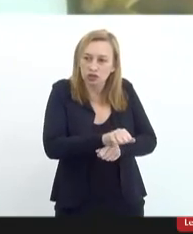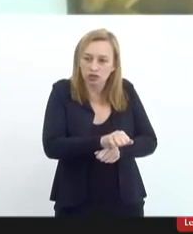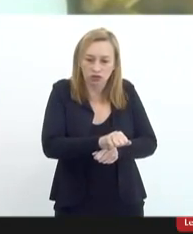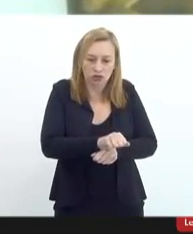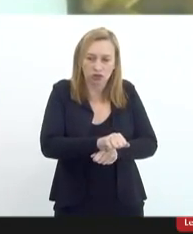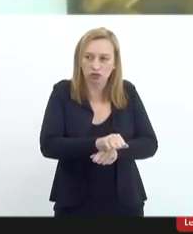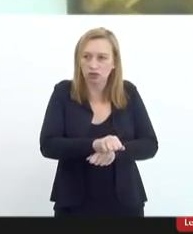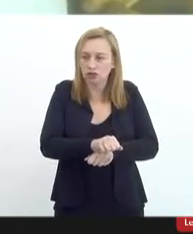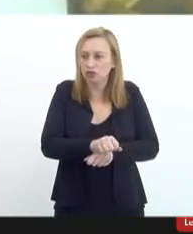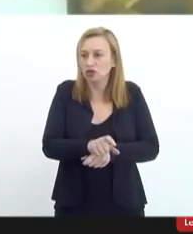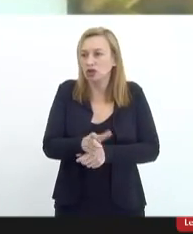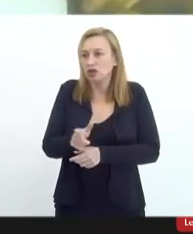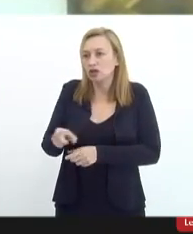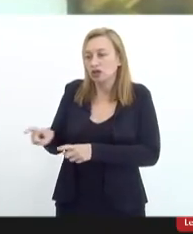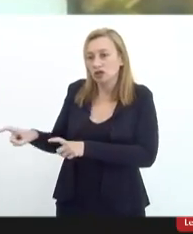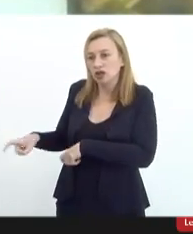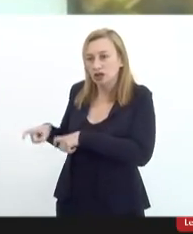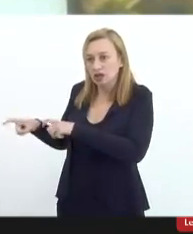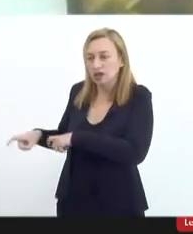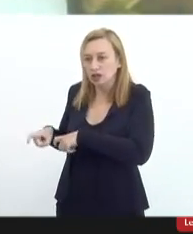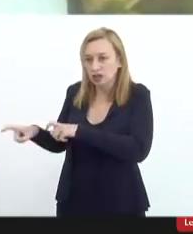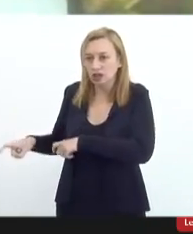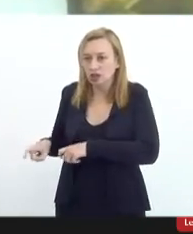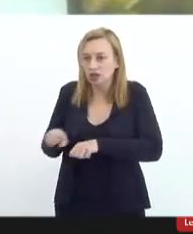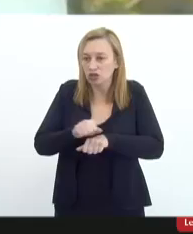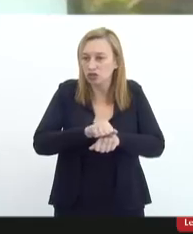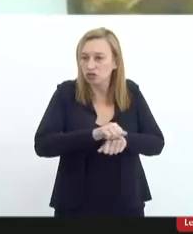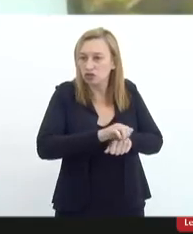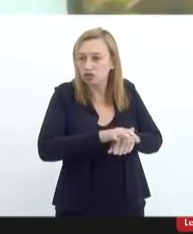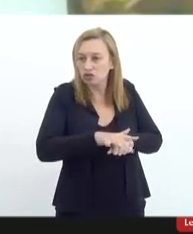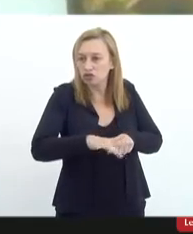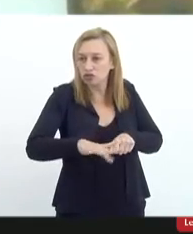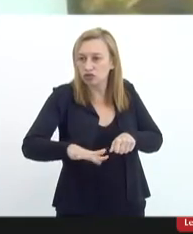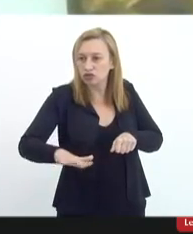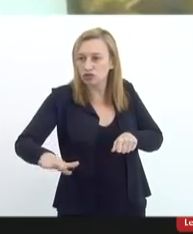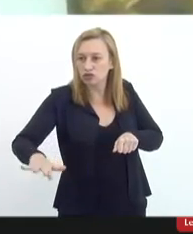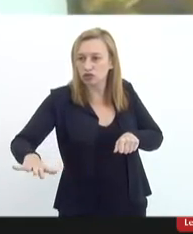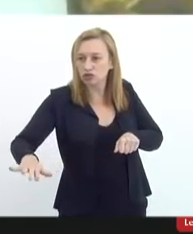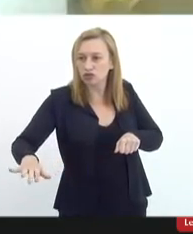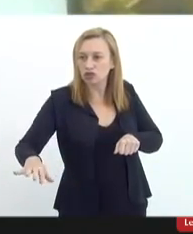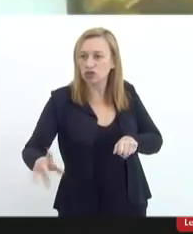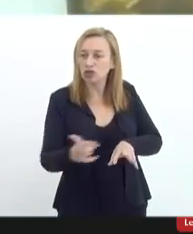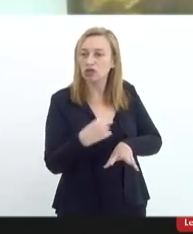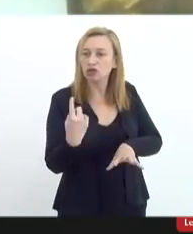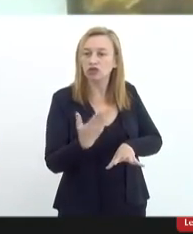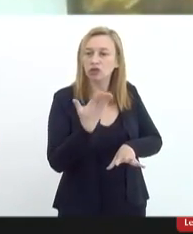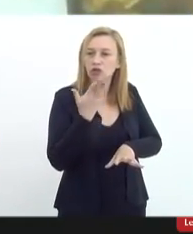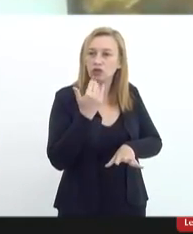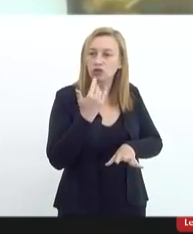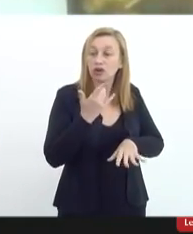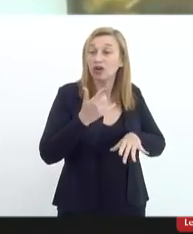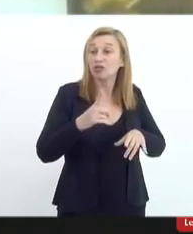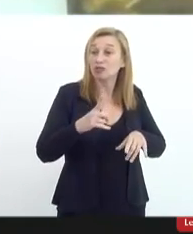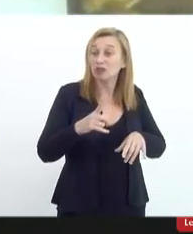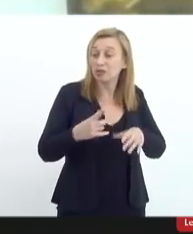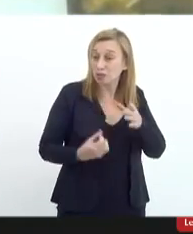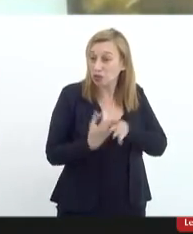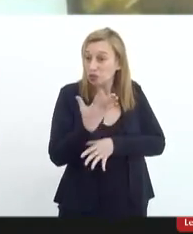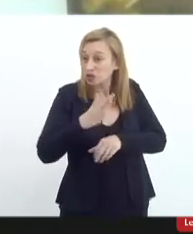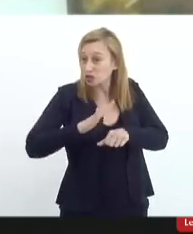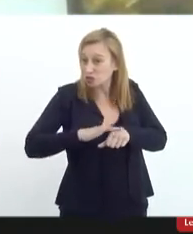nos alimentamos, para que produzir doença e amanhã sou obrigada a comprar o remédio para tratar a doença.